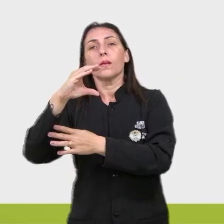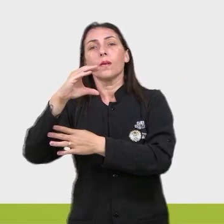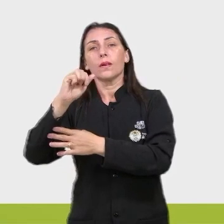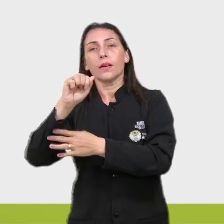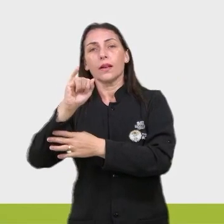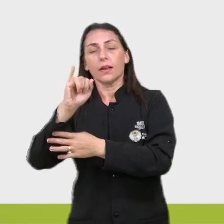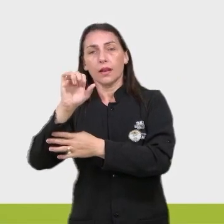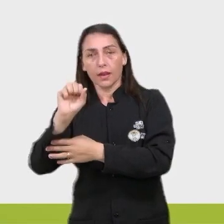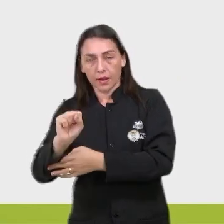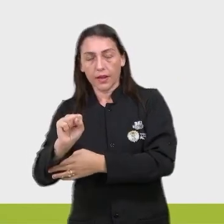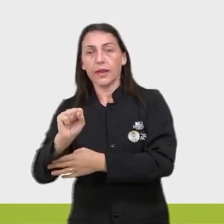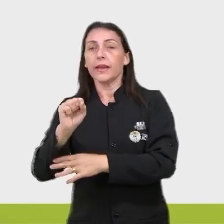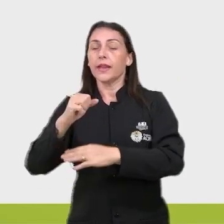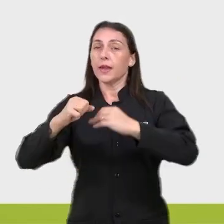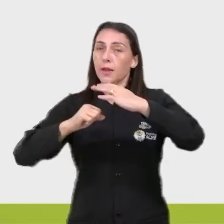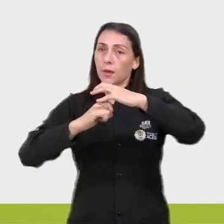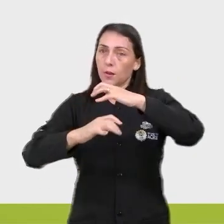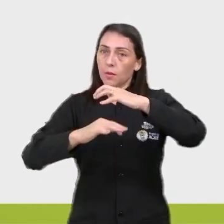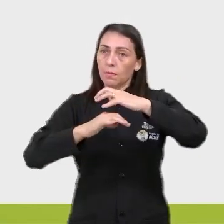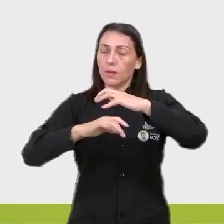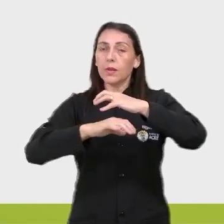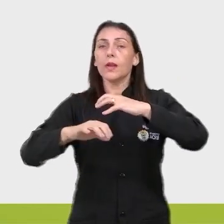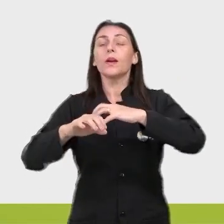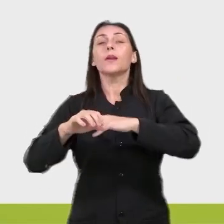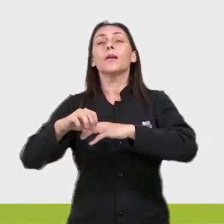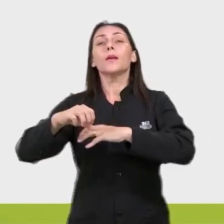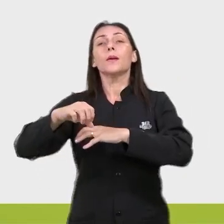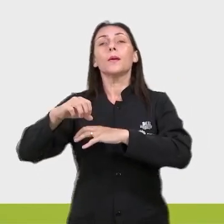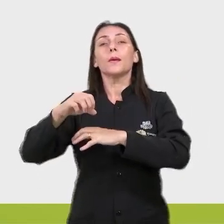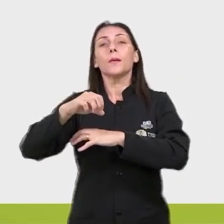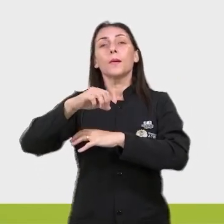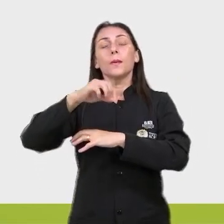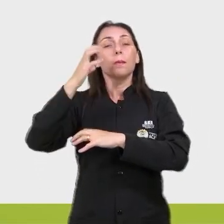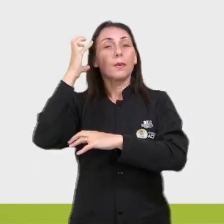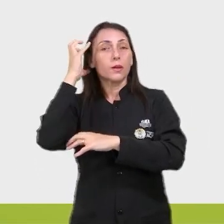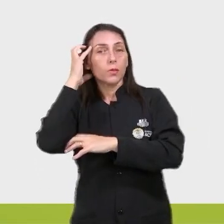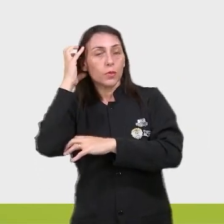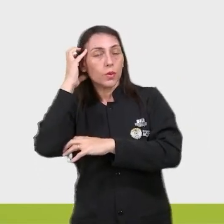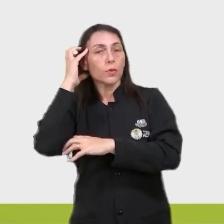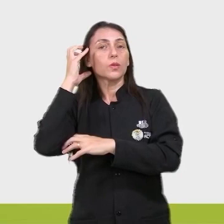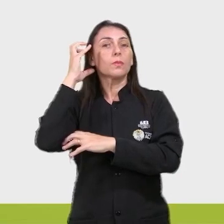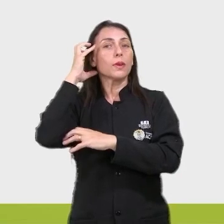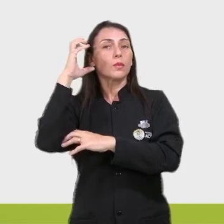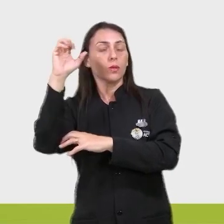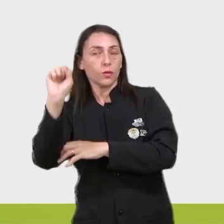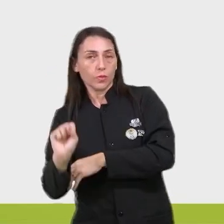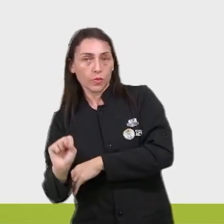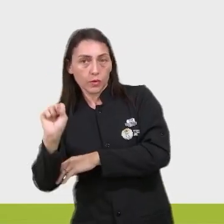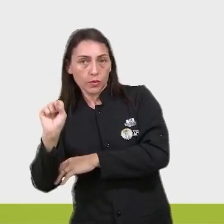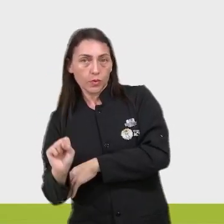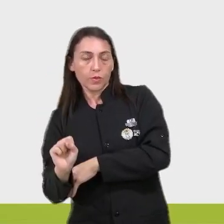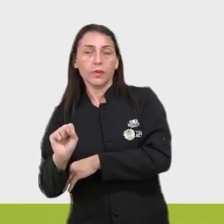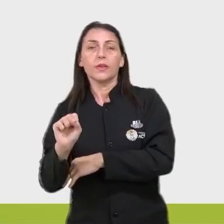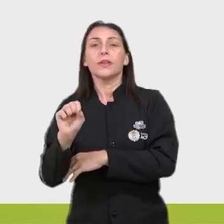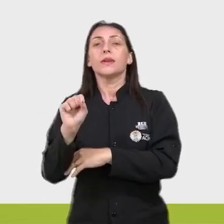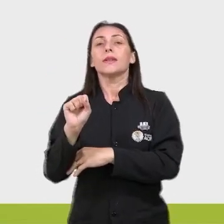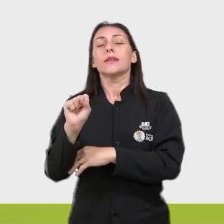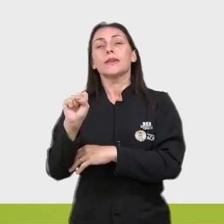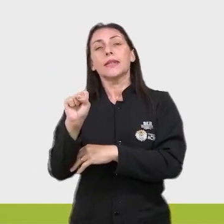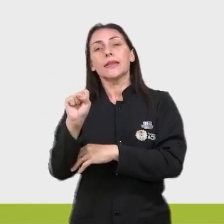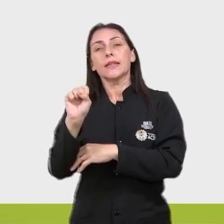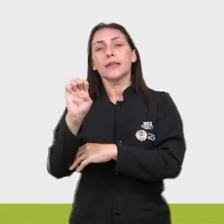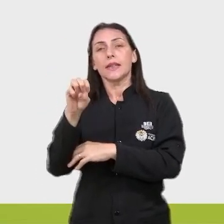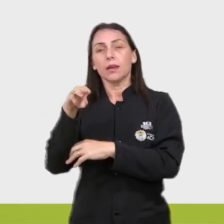E aí, o Pantanal, ele estende-se pelo estado do Mato Grosso do Sul, o clima é tropical, típico ou semiúmido. Lá existe